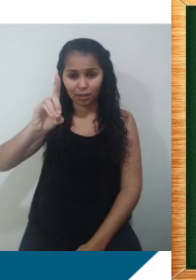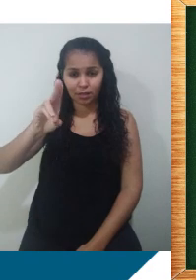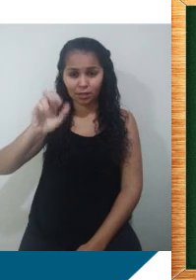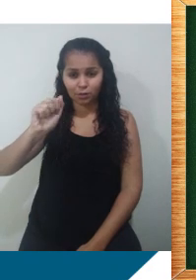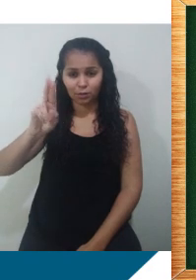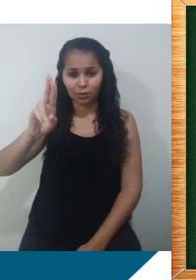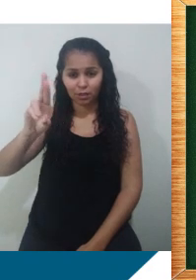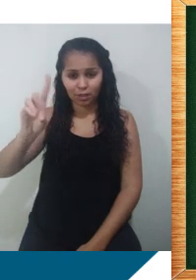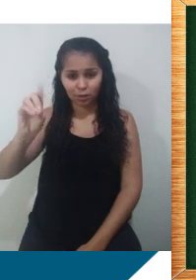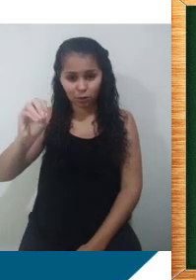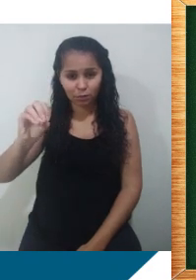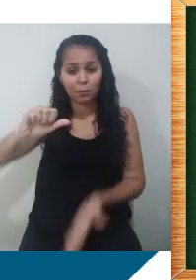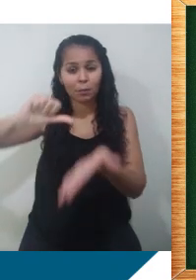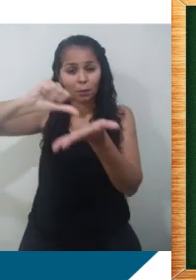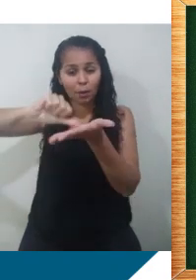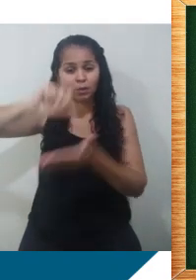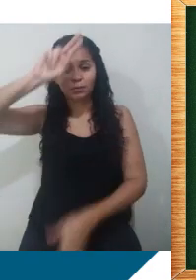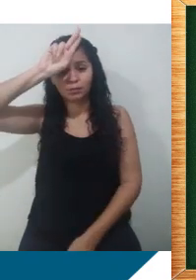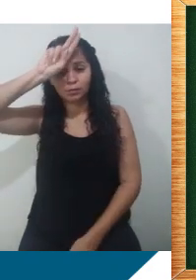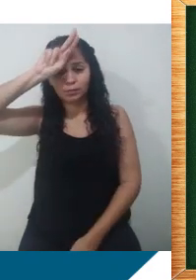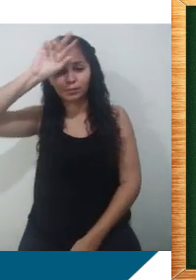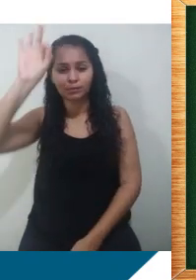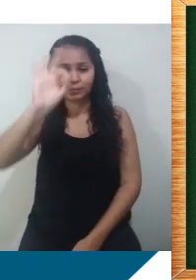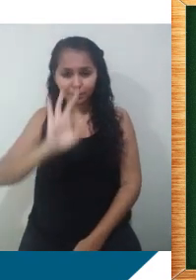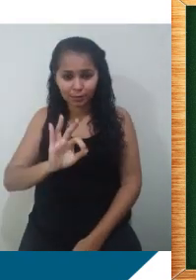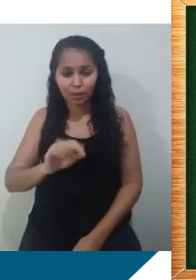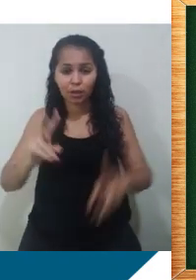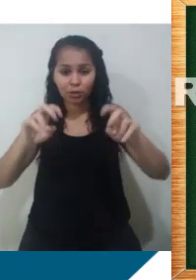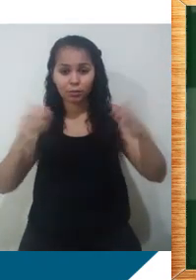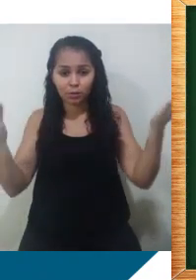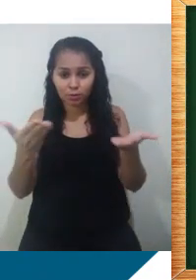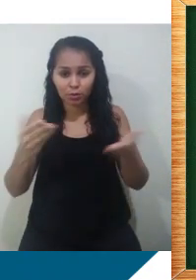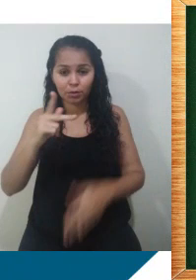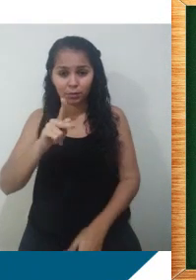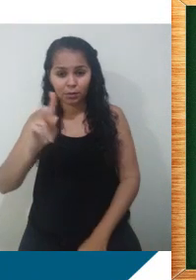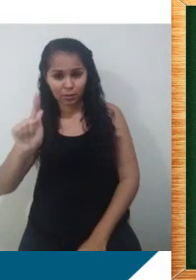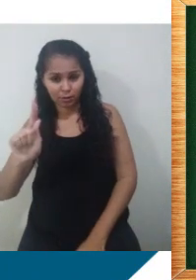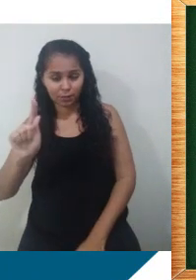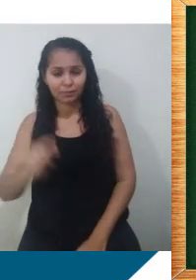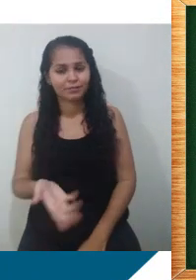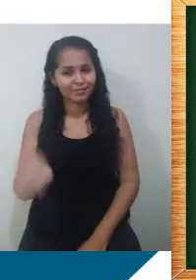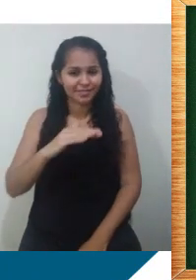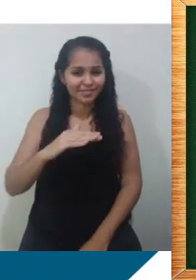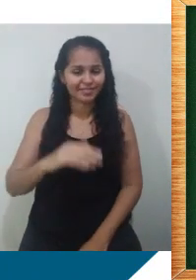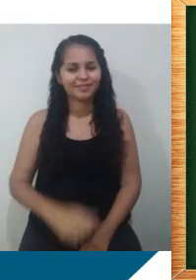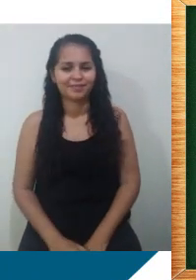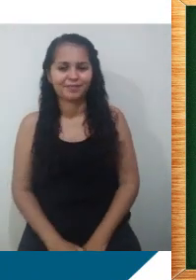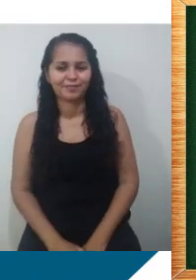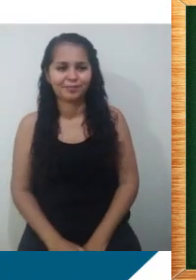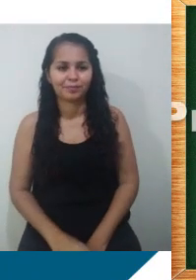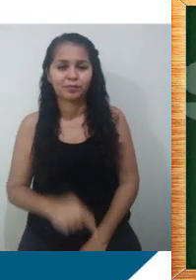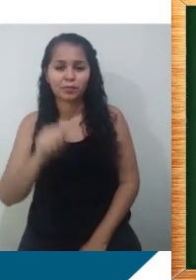tutor Eduardo, do Polo de Mesquita, e o tema da aula de hoje será progressão geométrica. Vamos